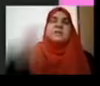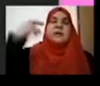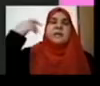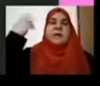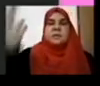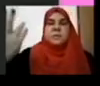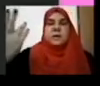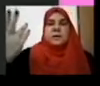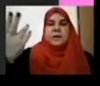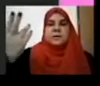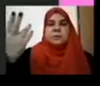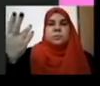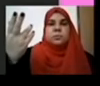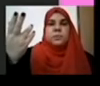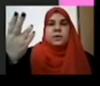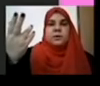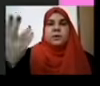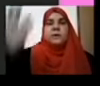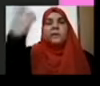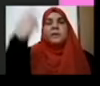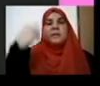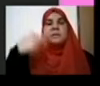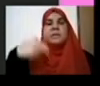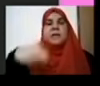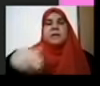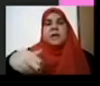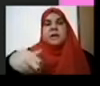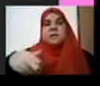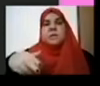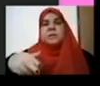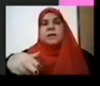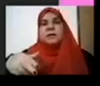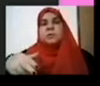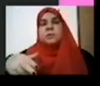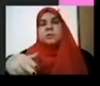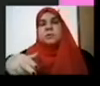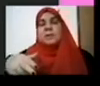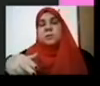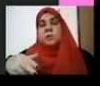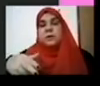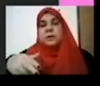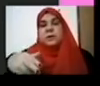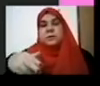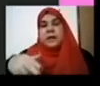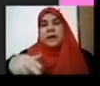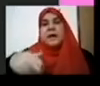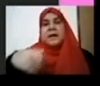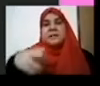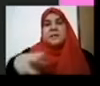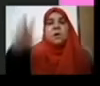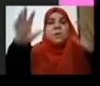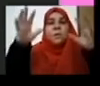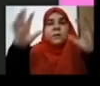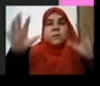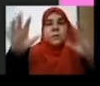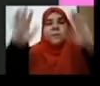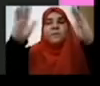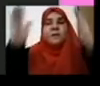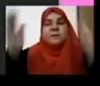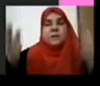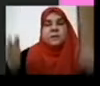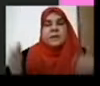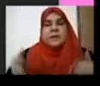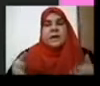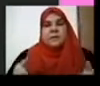tem que extrair a raiz quadrada do numerador e extrair a raiz quadrada do denominador, tá? Assim como quando eu tenho